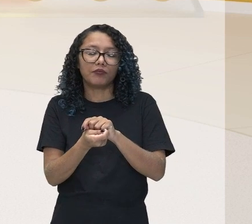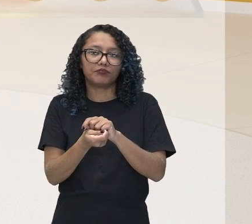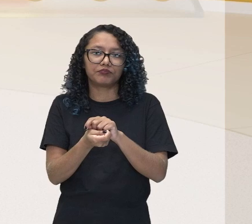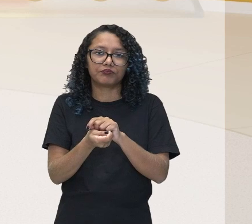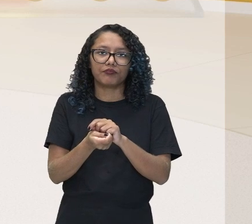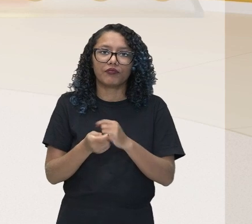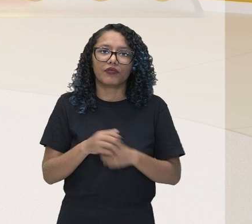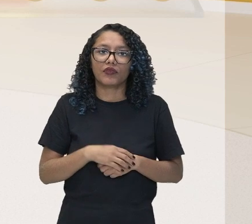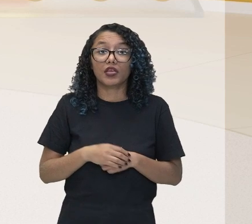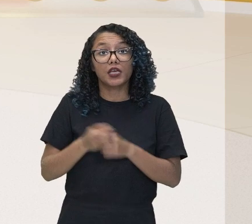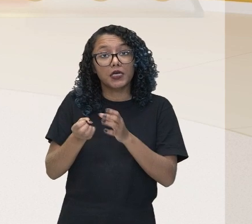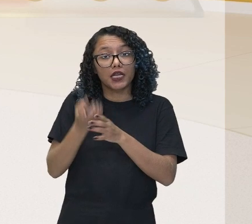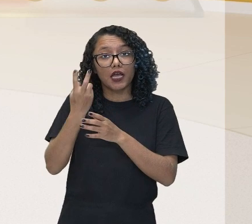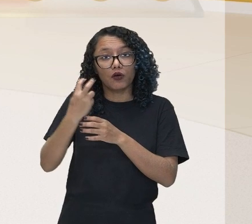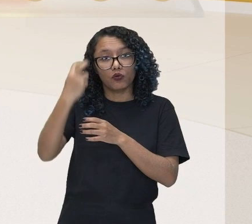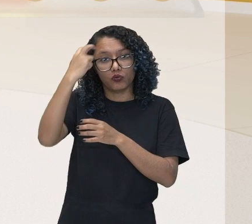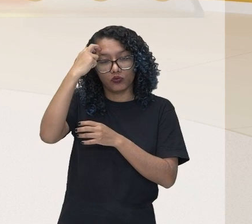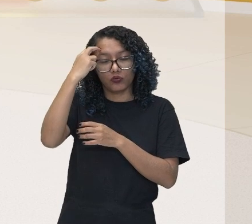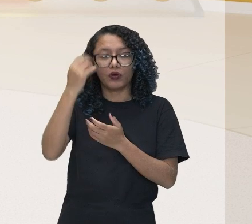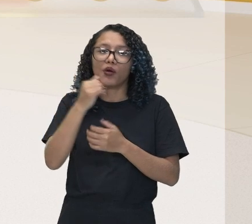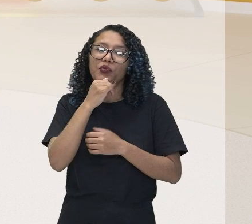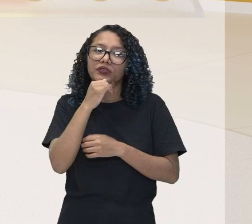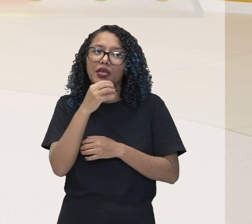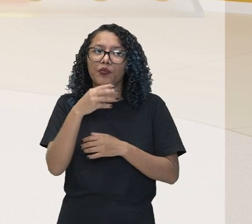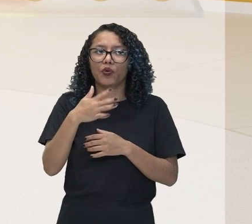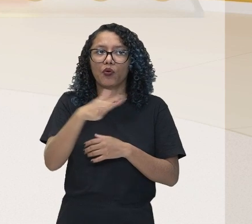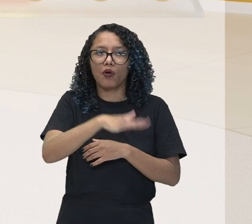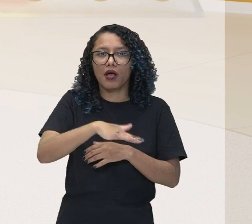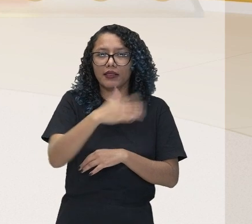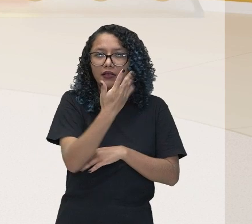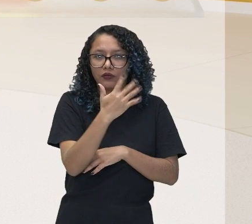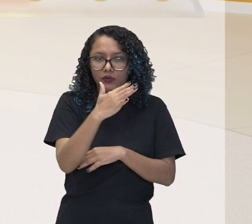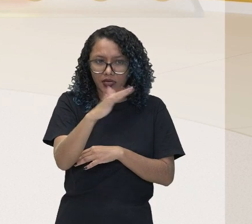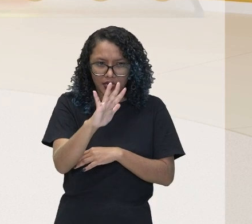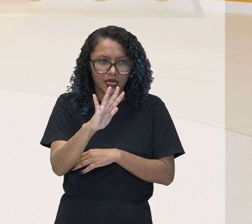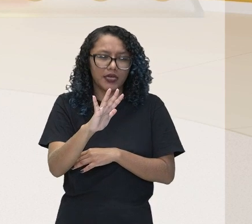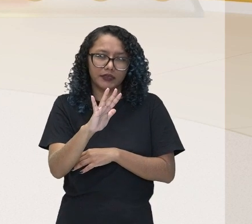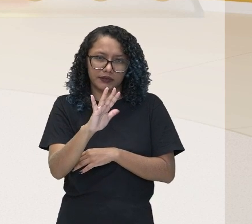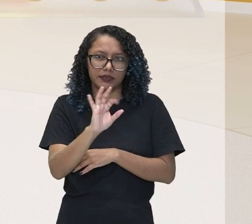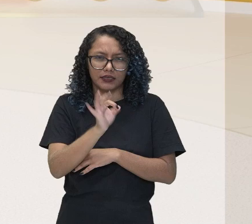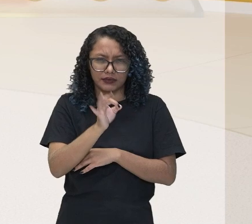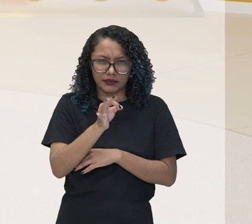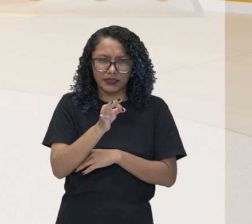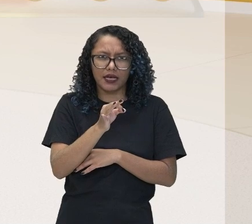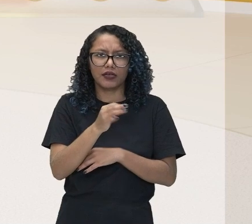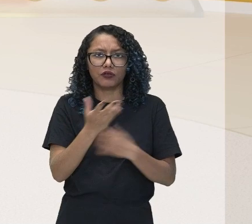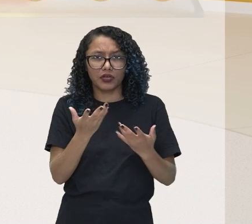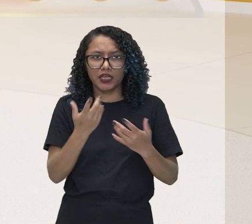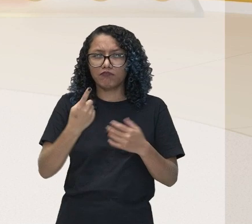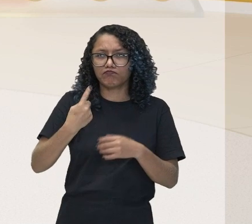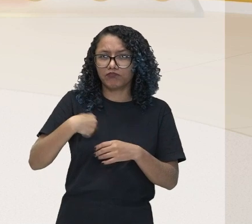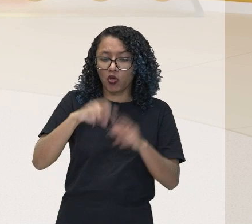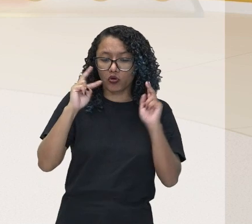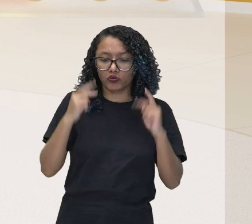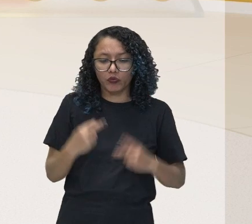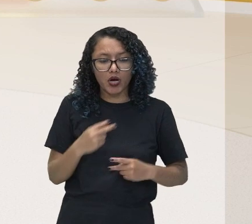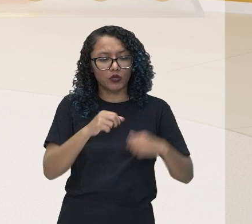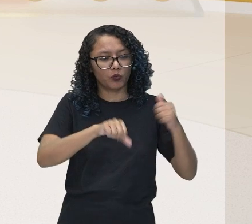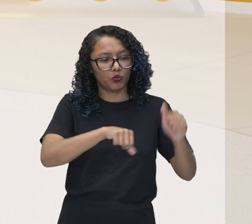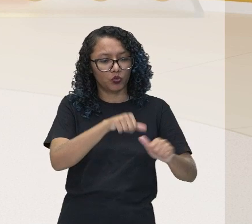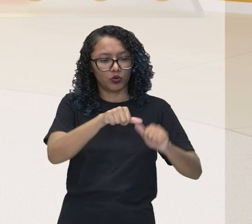para os seres humanos, está tudo aí colocado, tudo posto aí, e o homem vai transformando, vai modificando